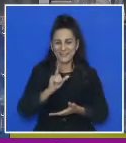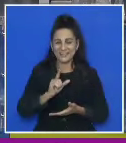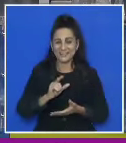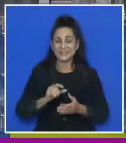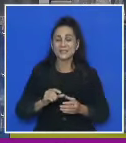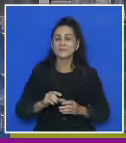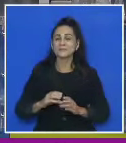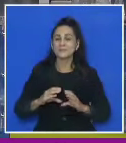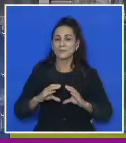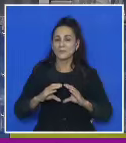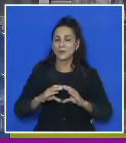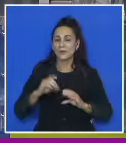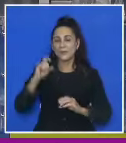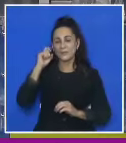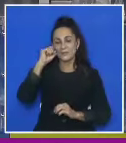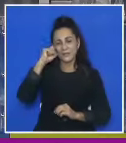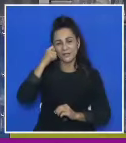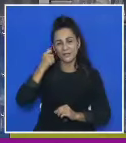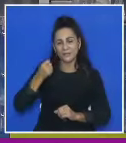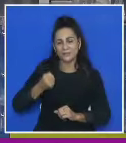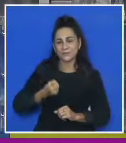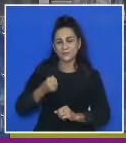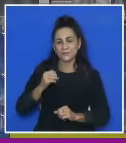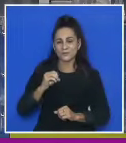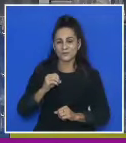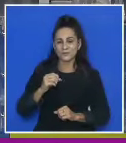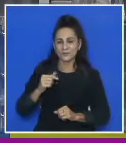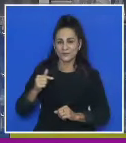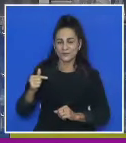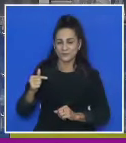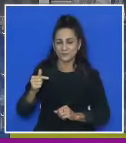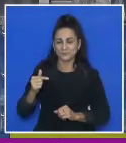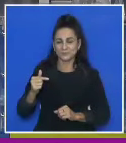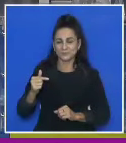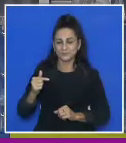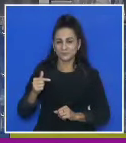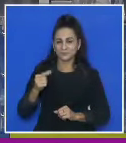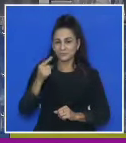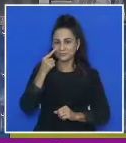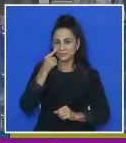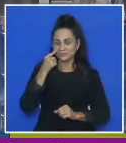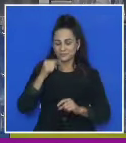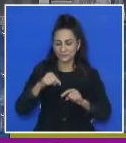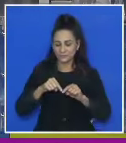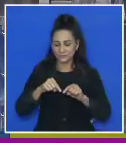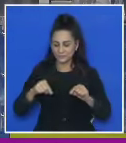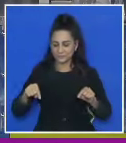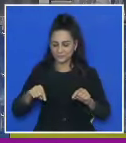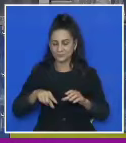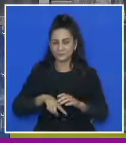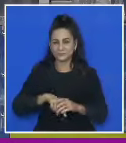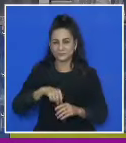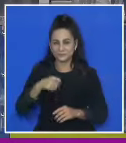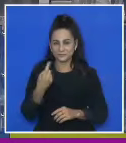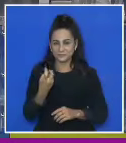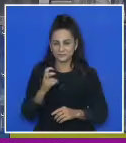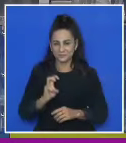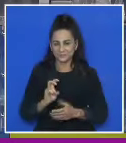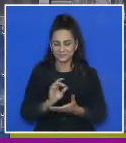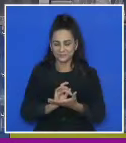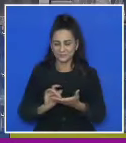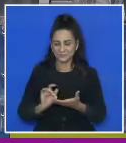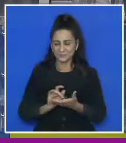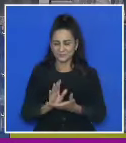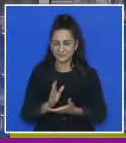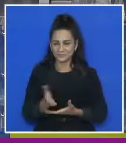E temos a bola. Bola preta, número 07. E vamos então conferir as 15 bolas sorteadas da